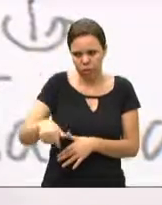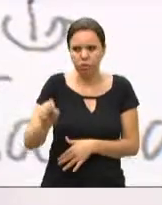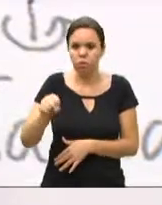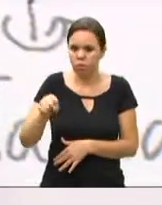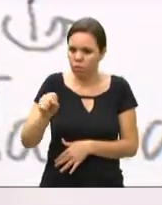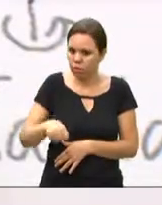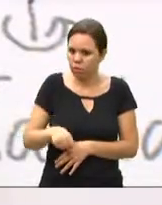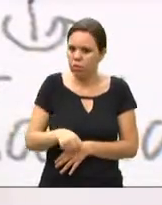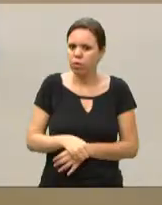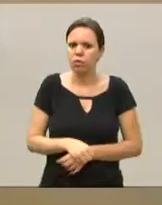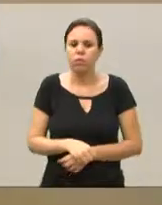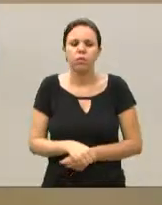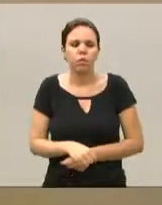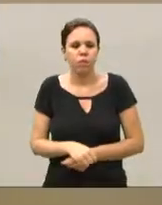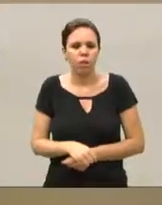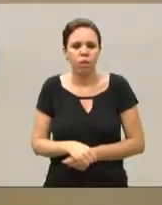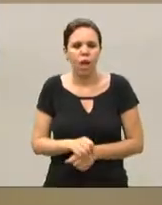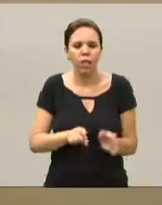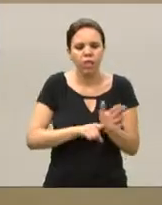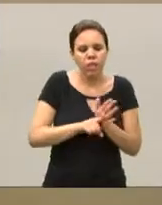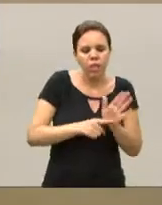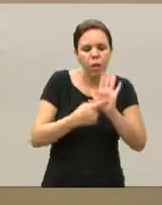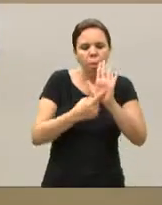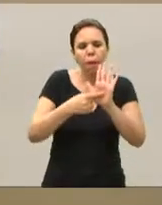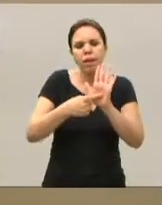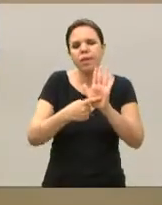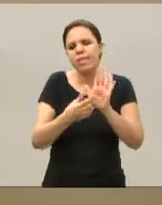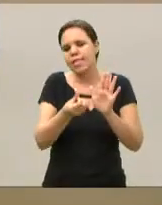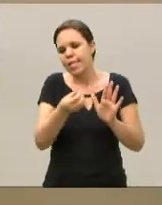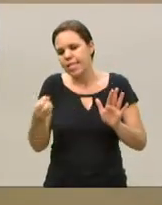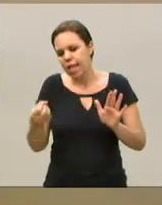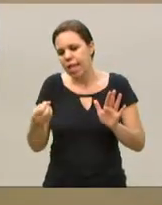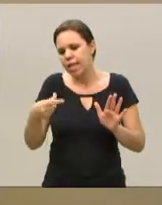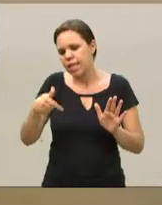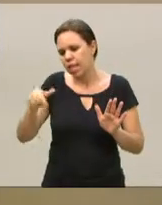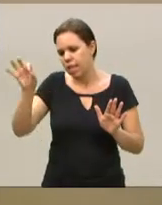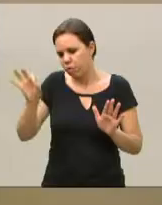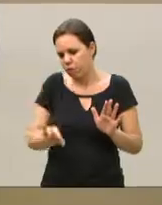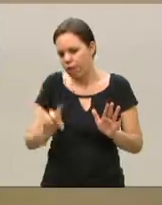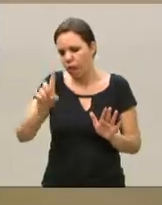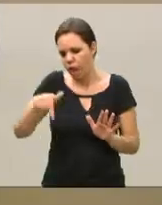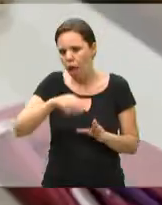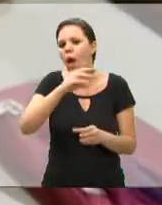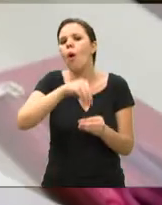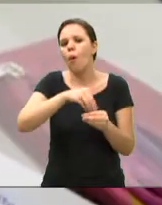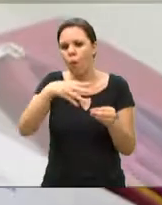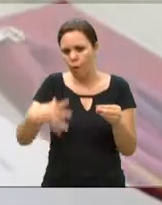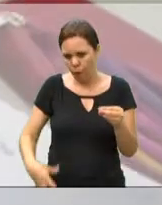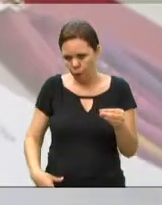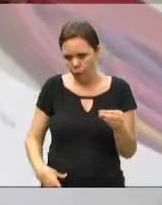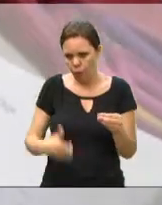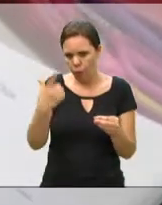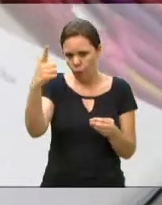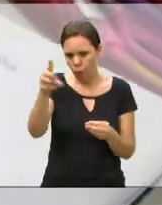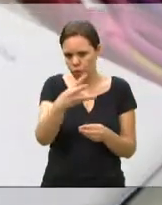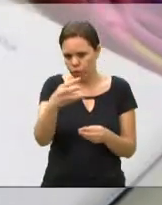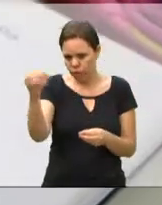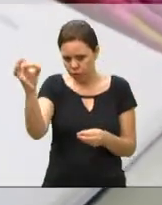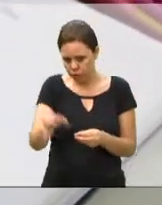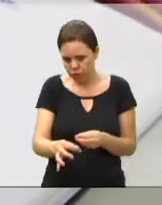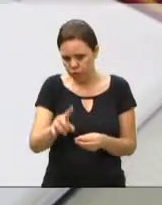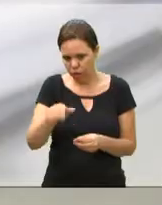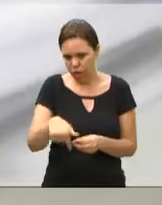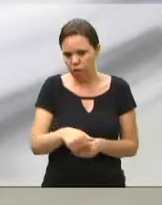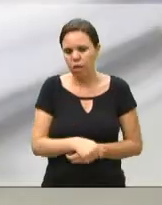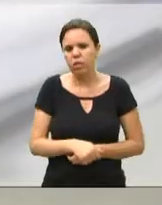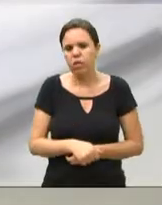costuma às vezes colocar uma estatística que 60, 70% da prova é o conteúdo e os outros 30,